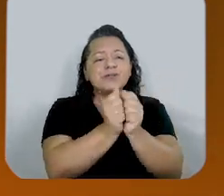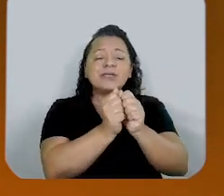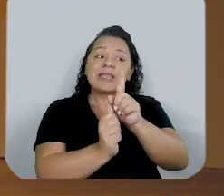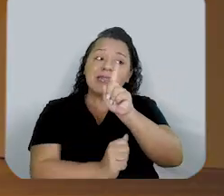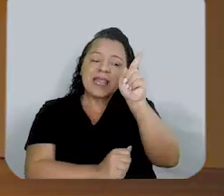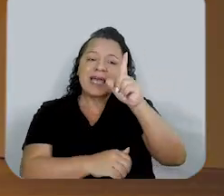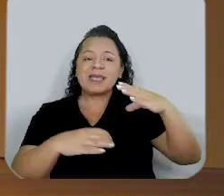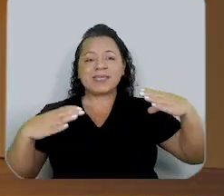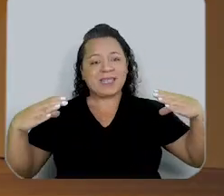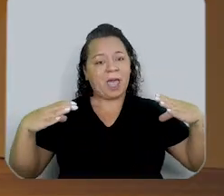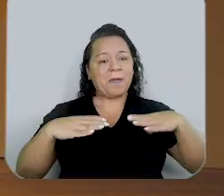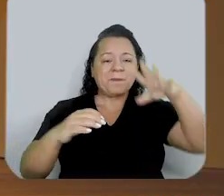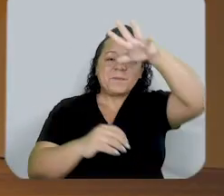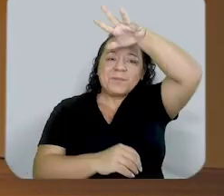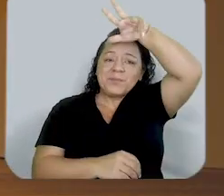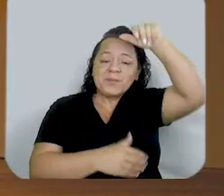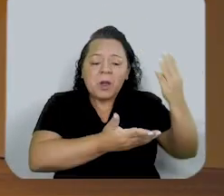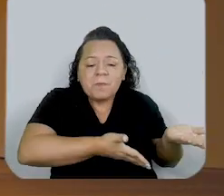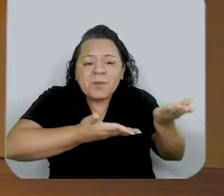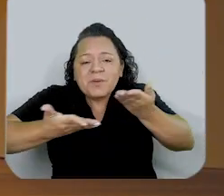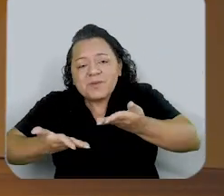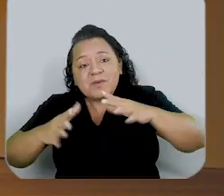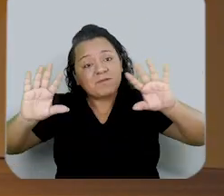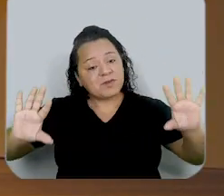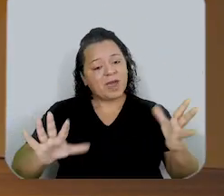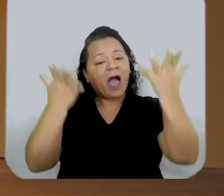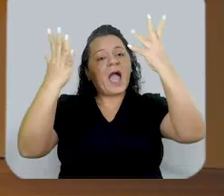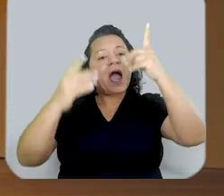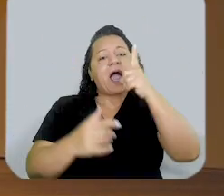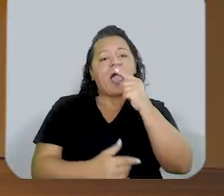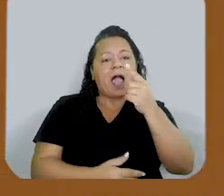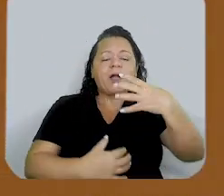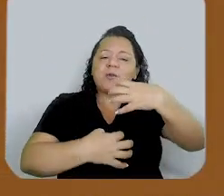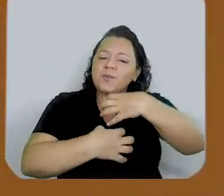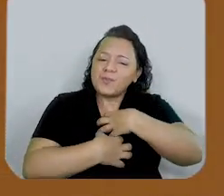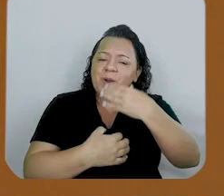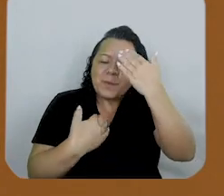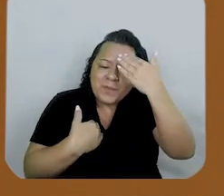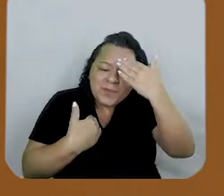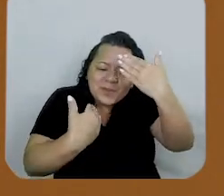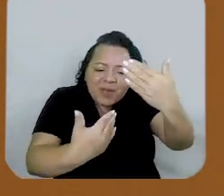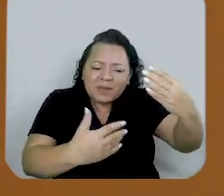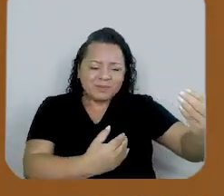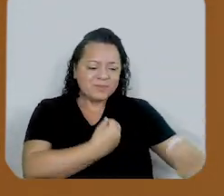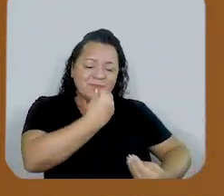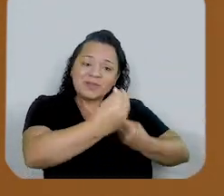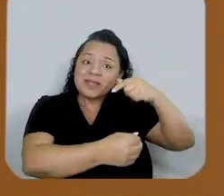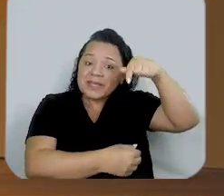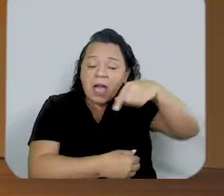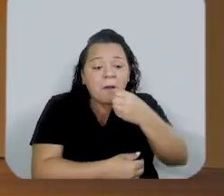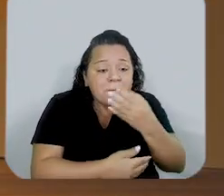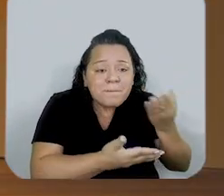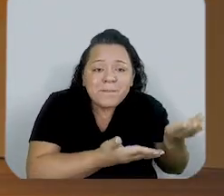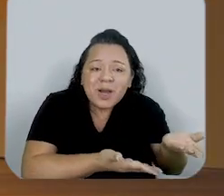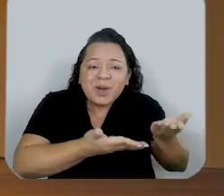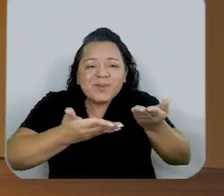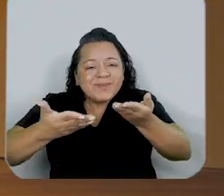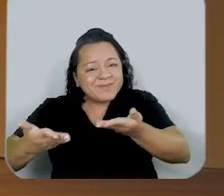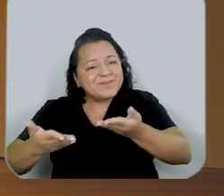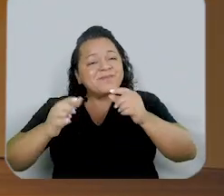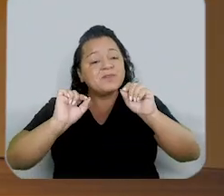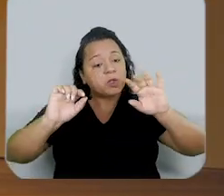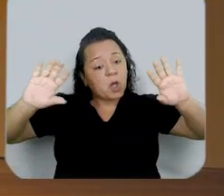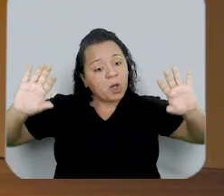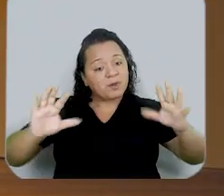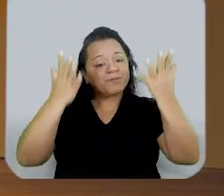muito bem-vinda ao palco aqui do Festival Águas que Me Tocam. Clarinda, muito obrigado por estar aqui com a gente. Seja muito bem-vinda ao